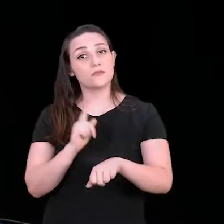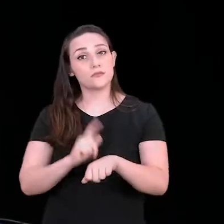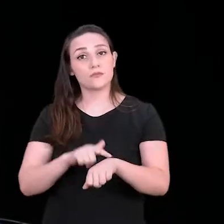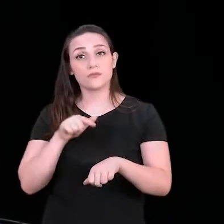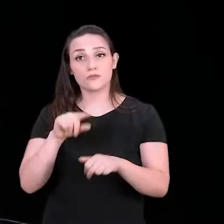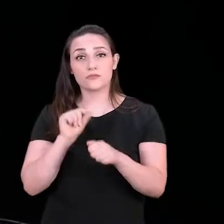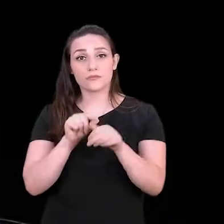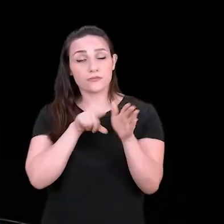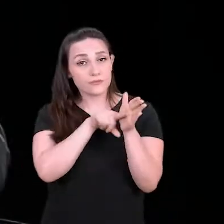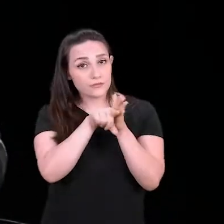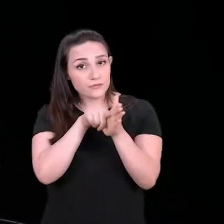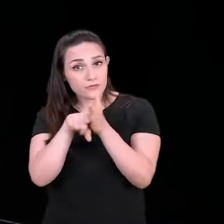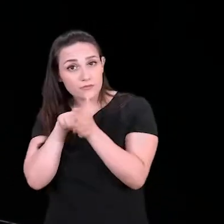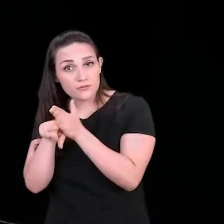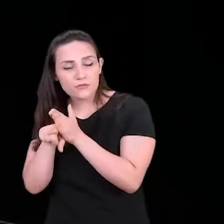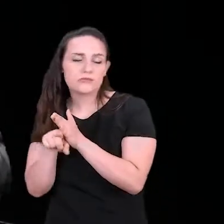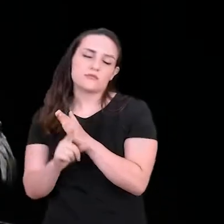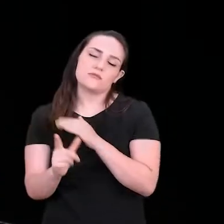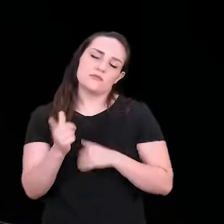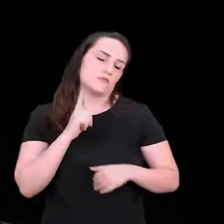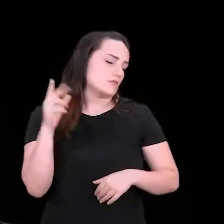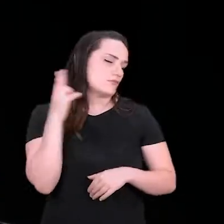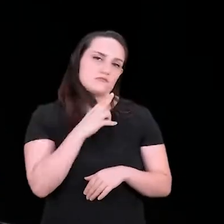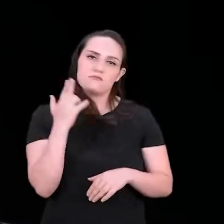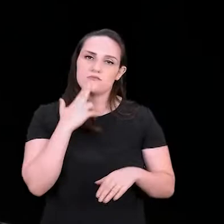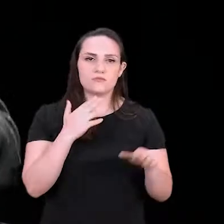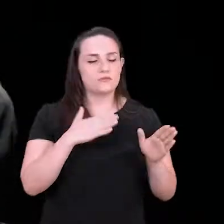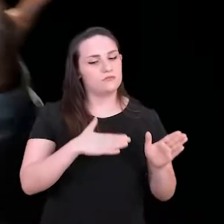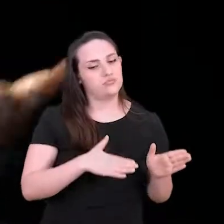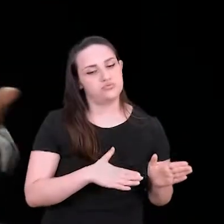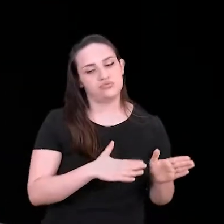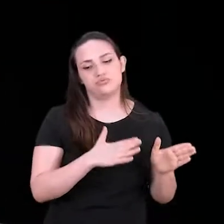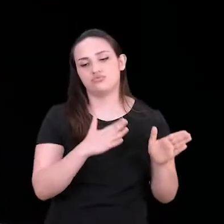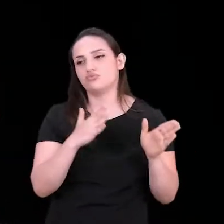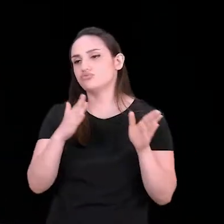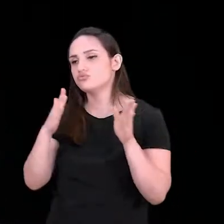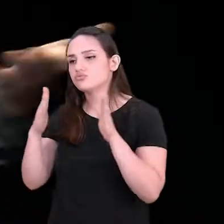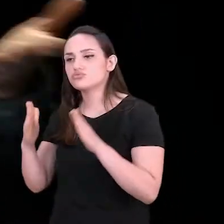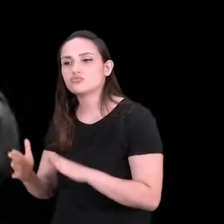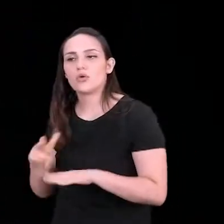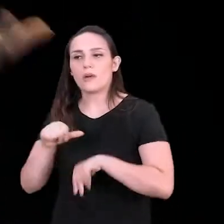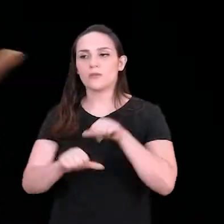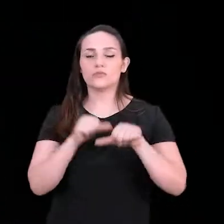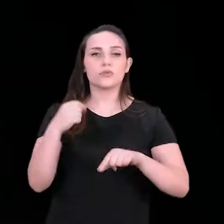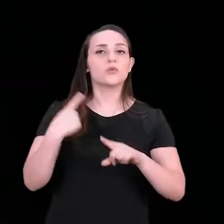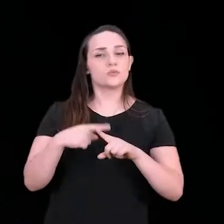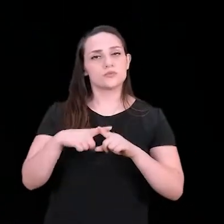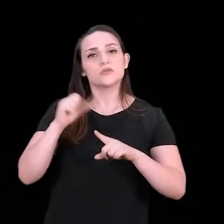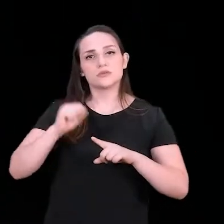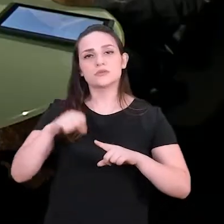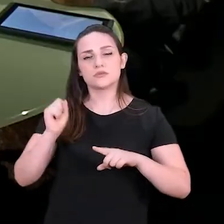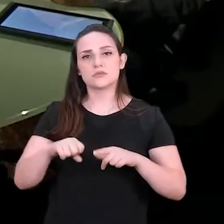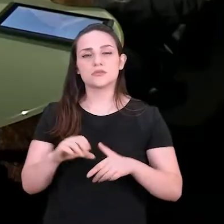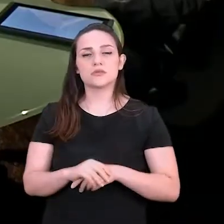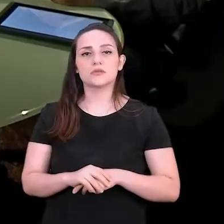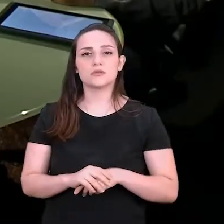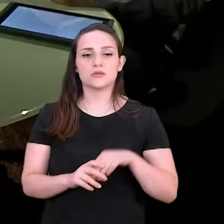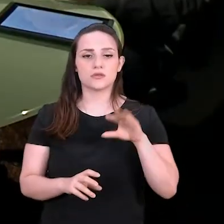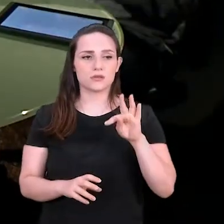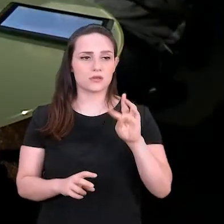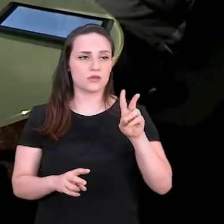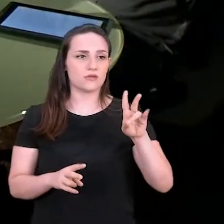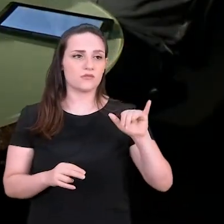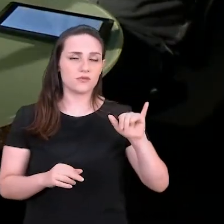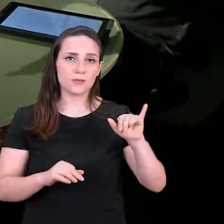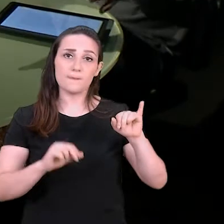pesquisa, enquanto ela está em andamento, ela sofre alterações naturais ali, porque o mercado também, né, muda. Então,